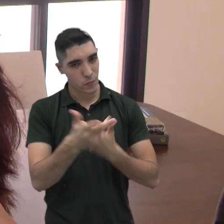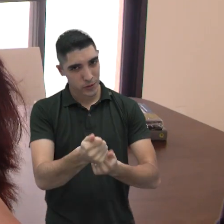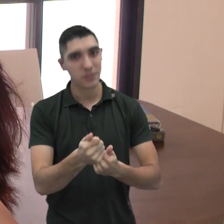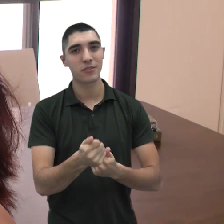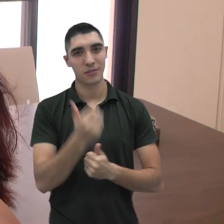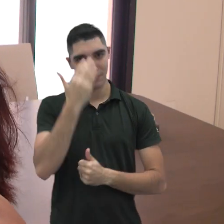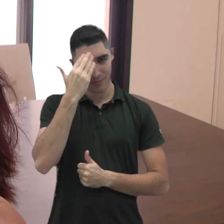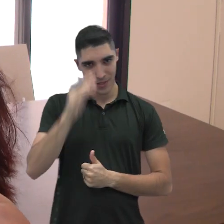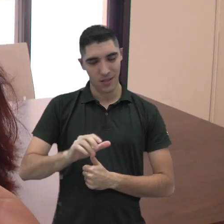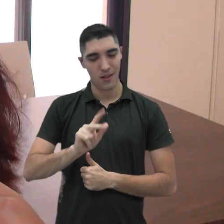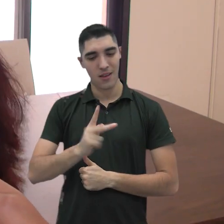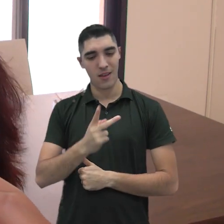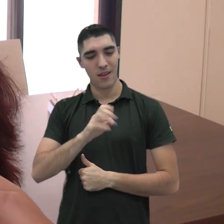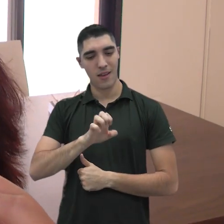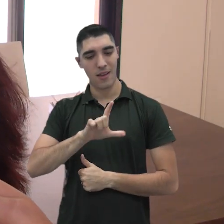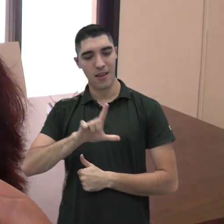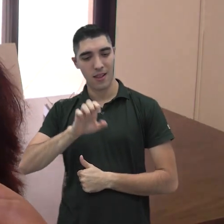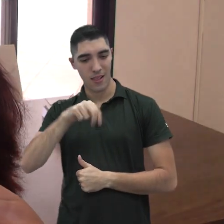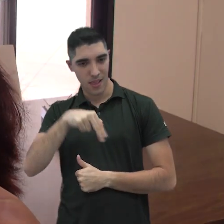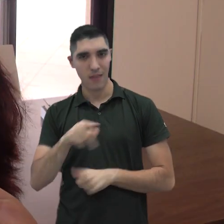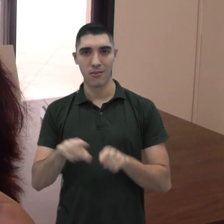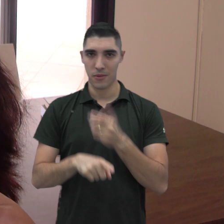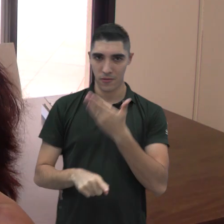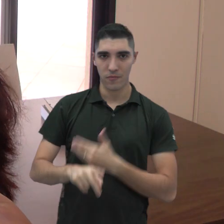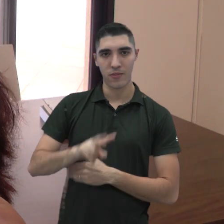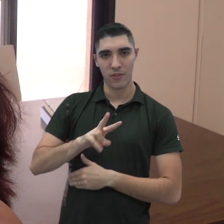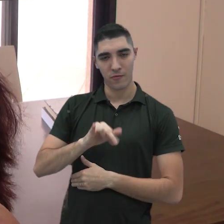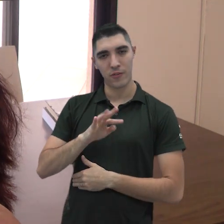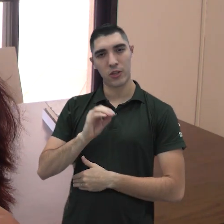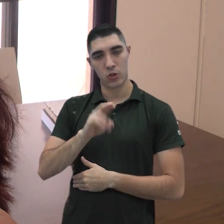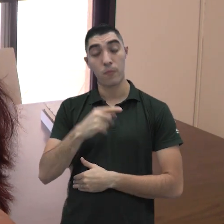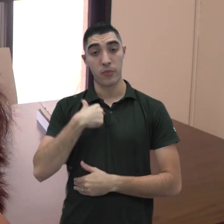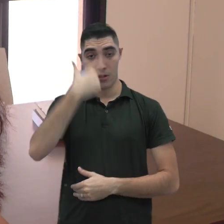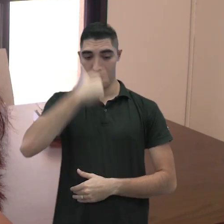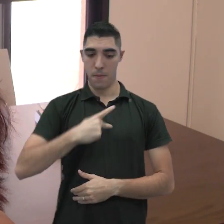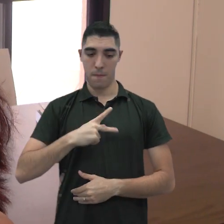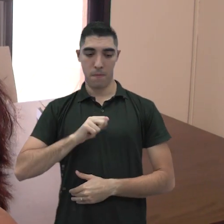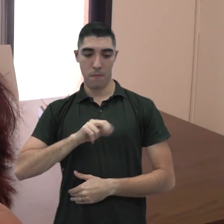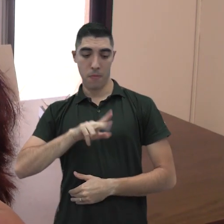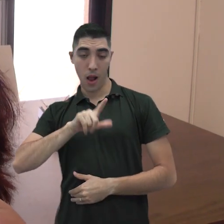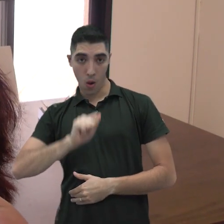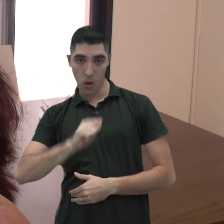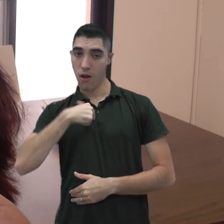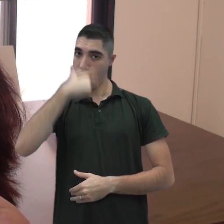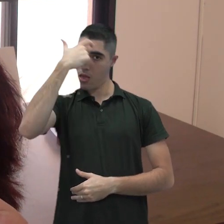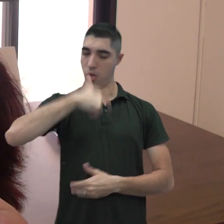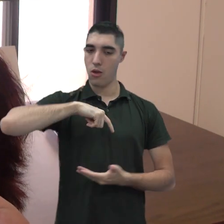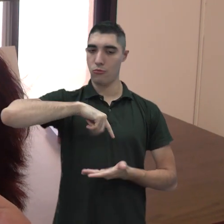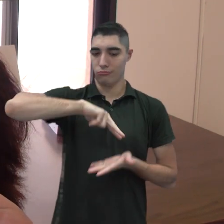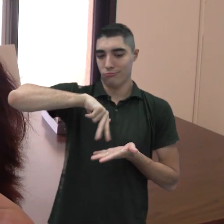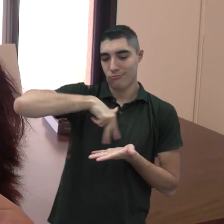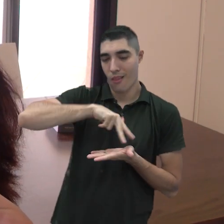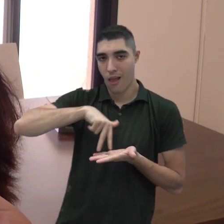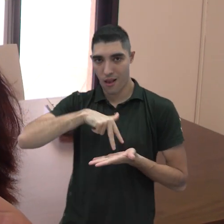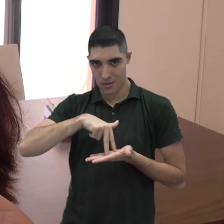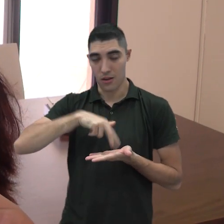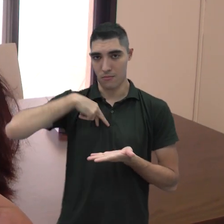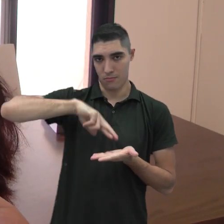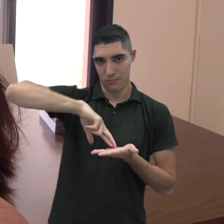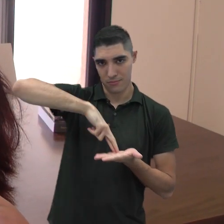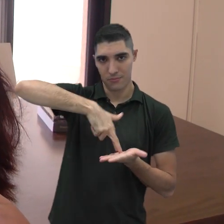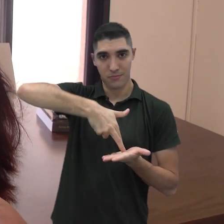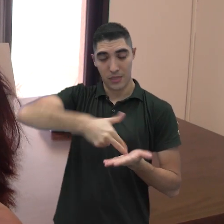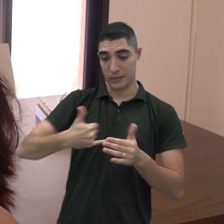convite. Obrigada, Ellen. Obrigada a você. Eu sou Paula Cunha, sou bailarina desde os 6 anos de